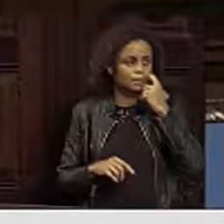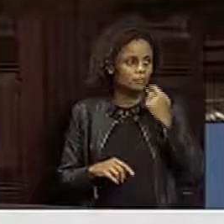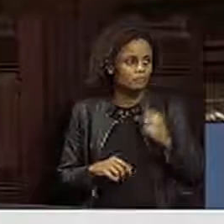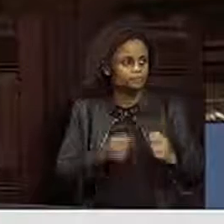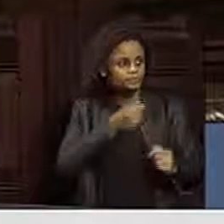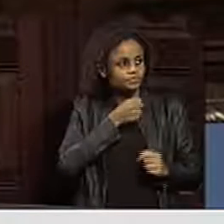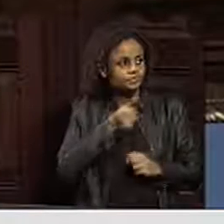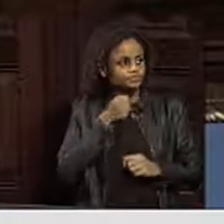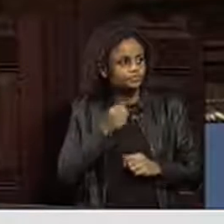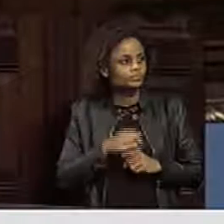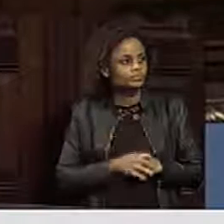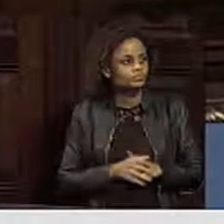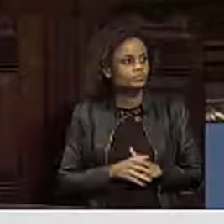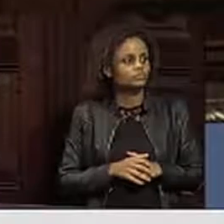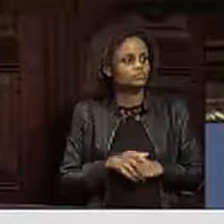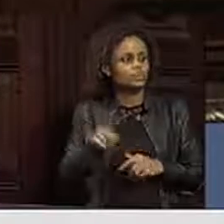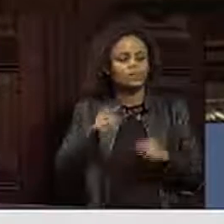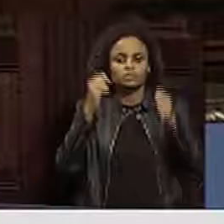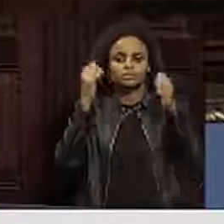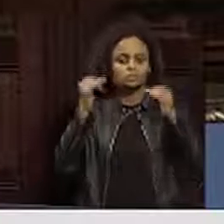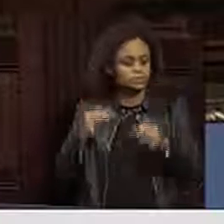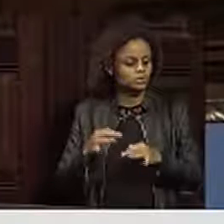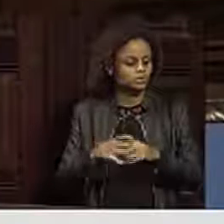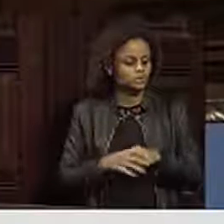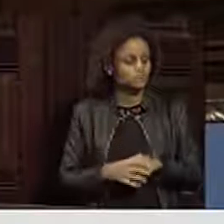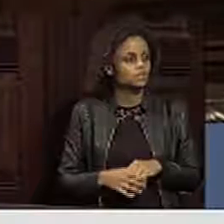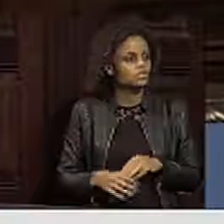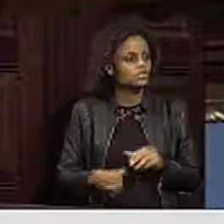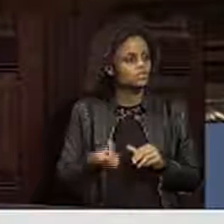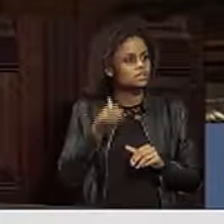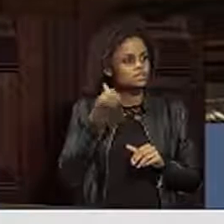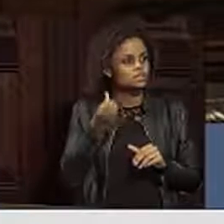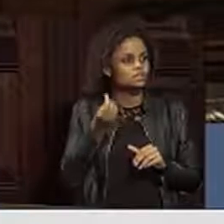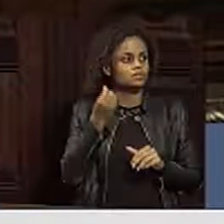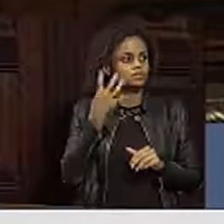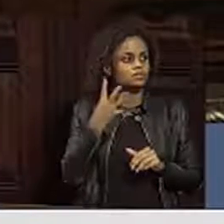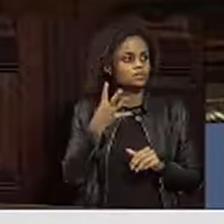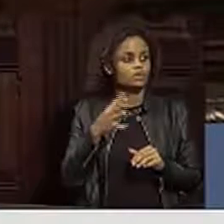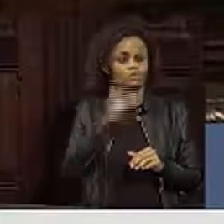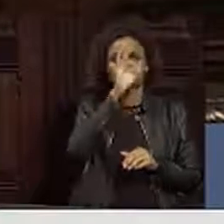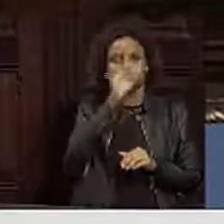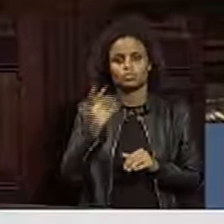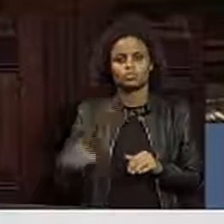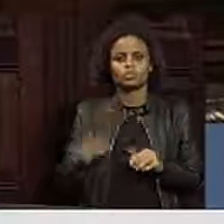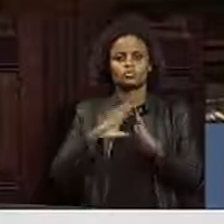terminando já, coloca lá que 64% das escolas do Estado do Rio de Janeiro